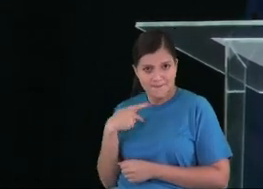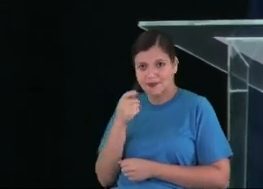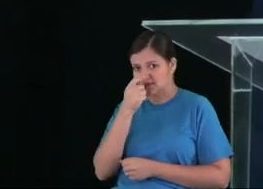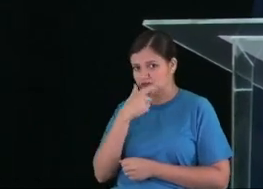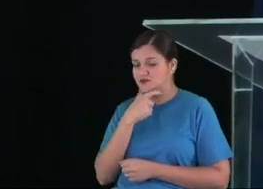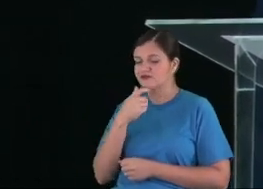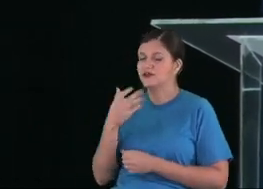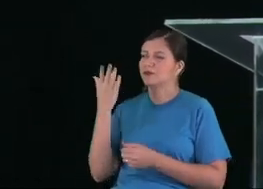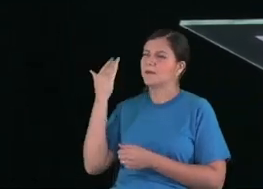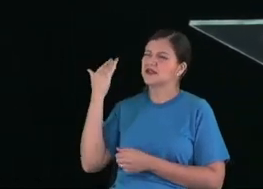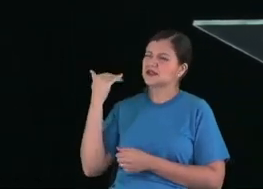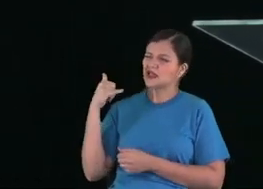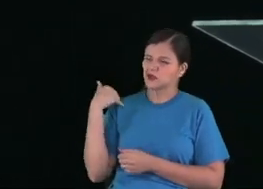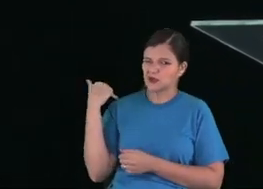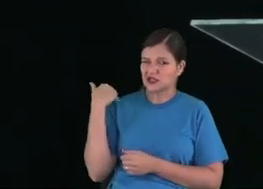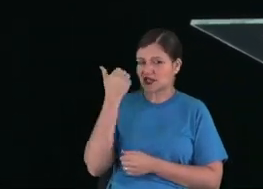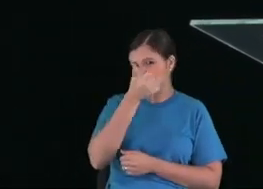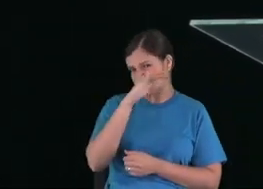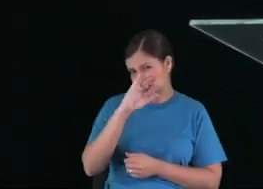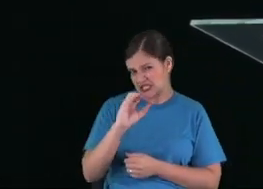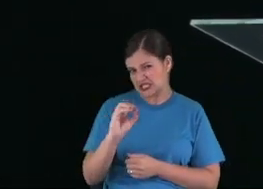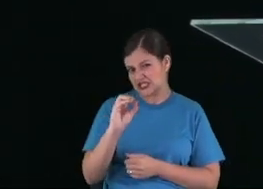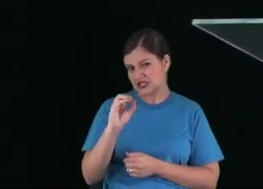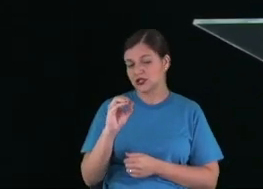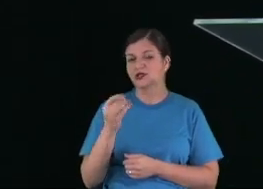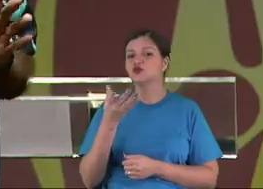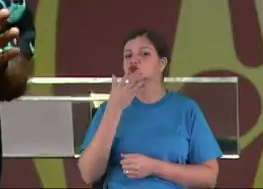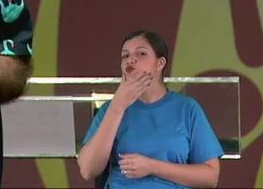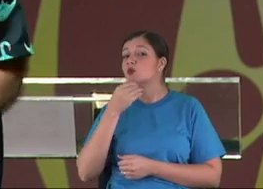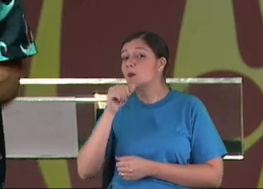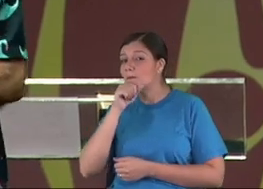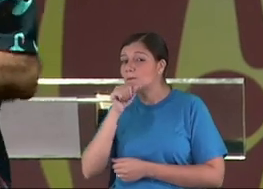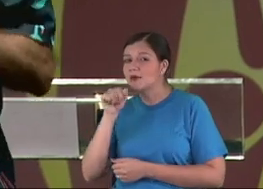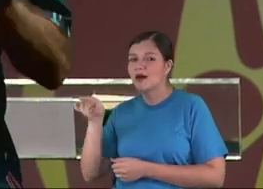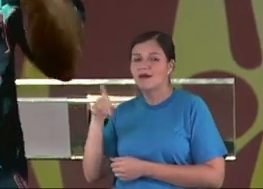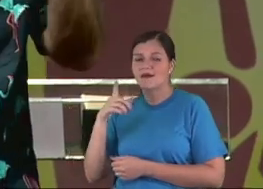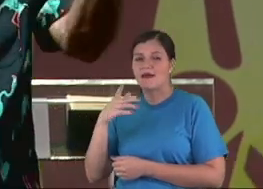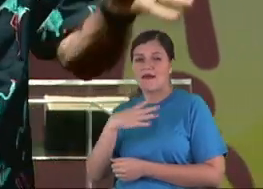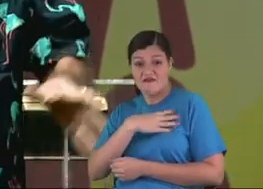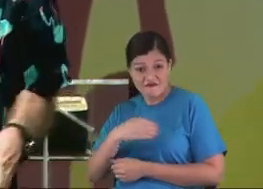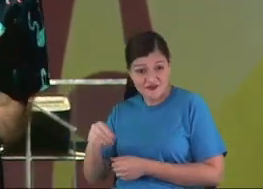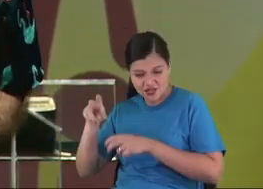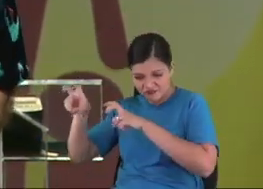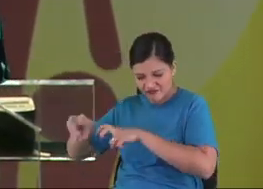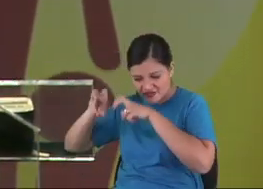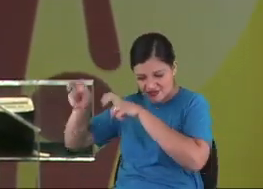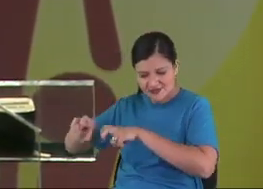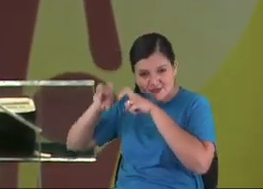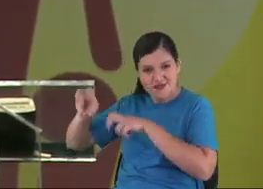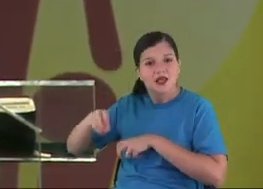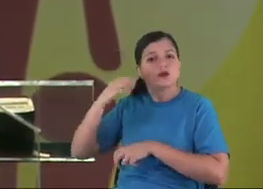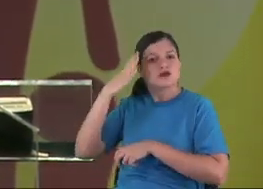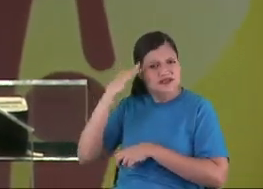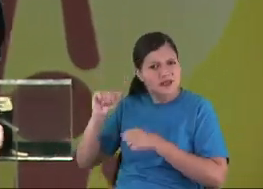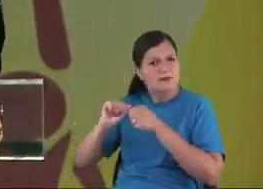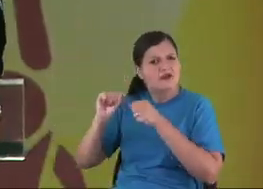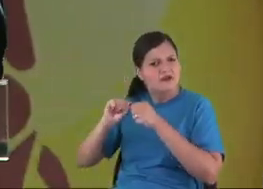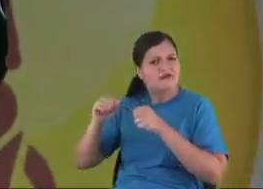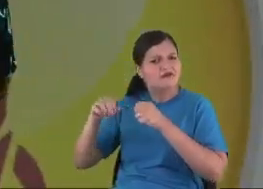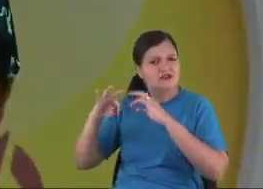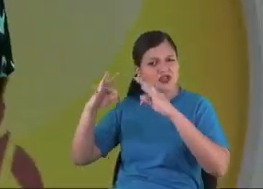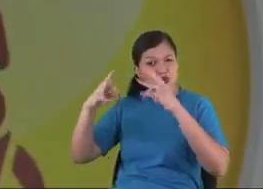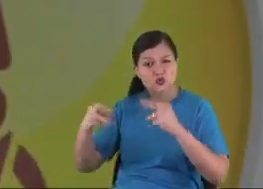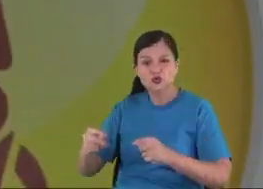Eu tinha uns 10 anos, meu pai, como era filho de fazendeiro sabe fazer tudo, sabe construir, sabe botar um tijolo, sabe dar